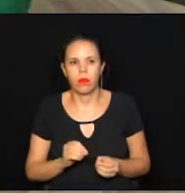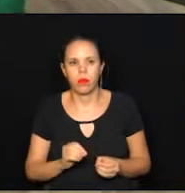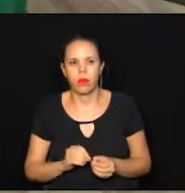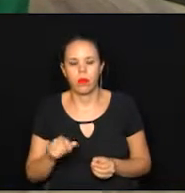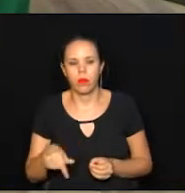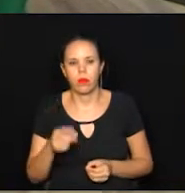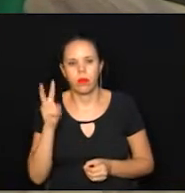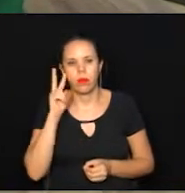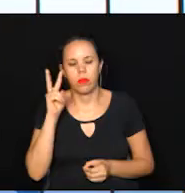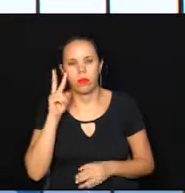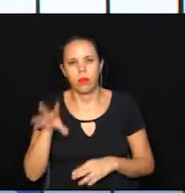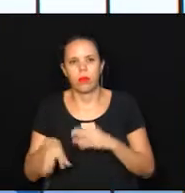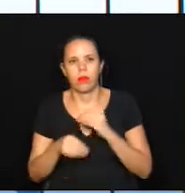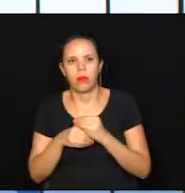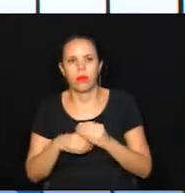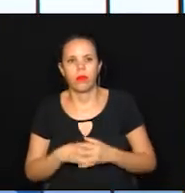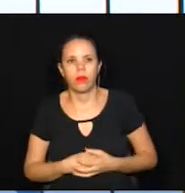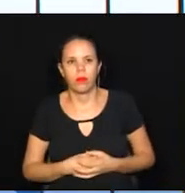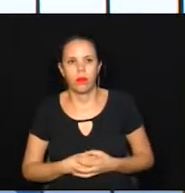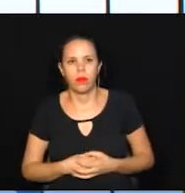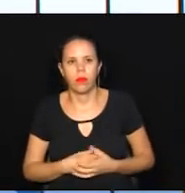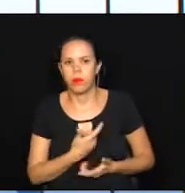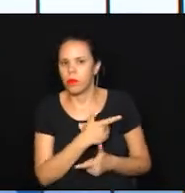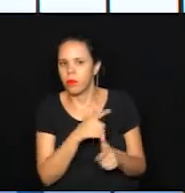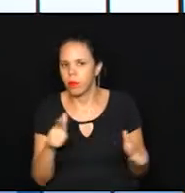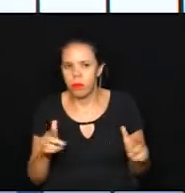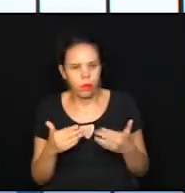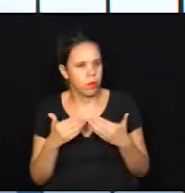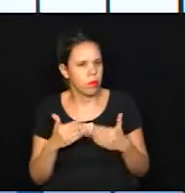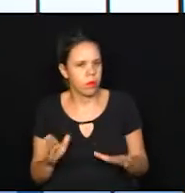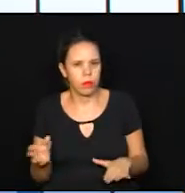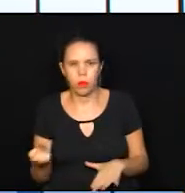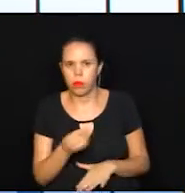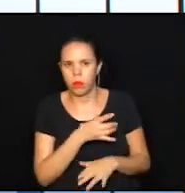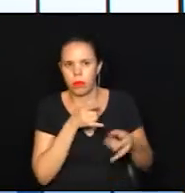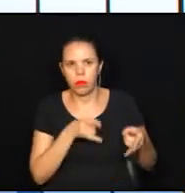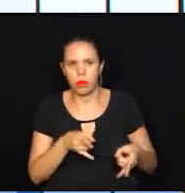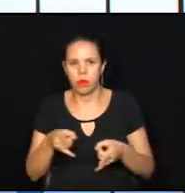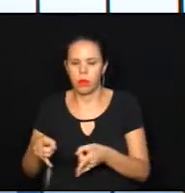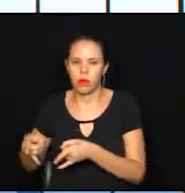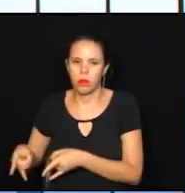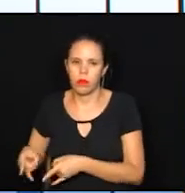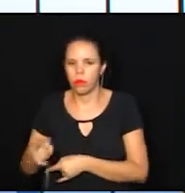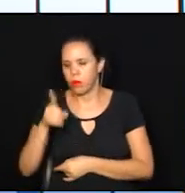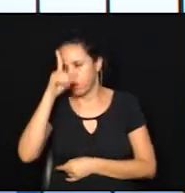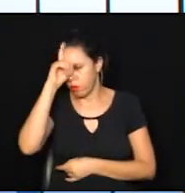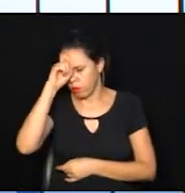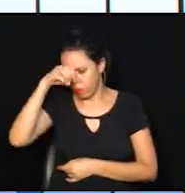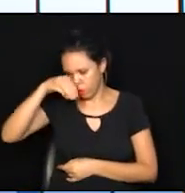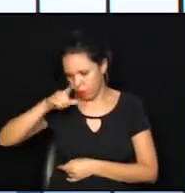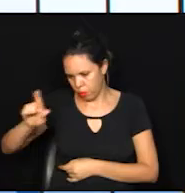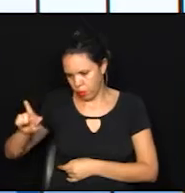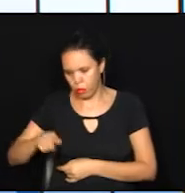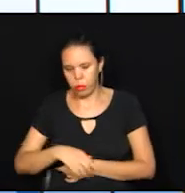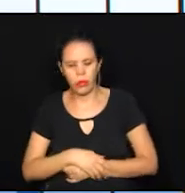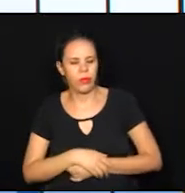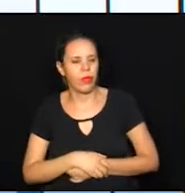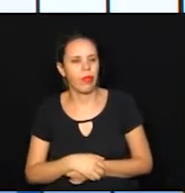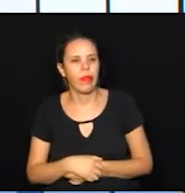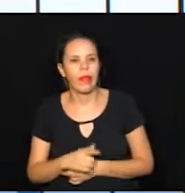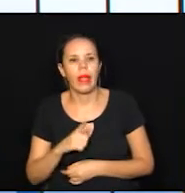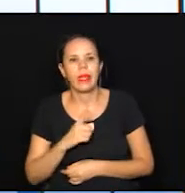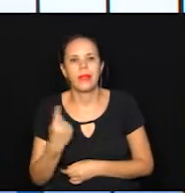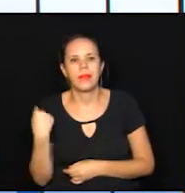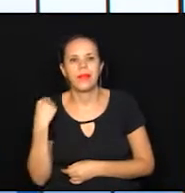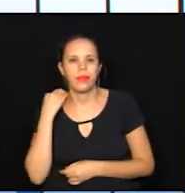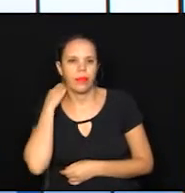nesta segunda-feira, quando ainda não tinham sido abertos novos leitos do Mário Gatti. Mas mesmo assim, olha, nós